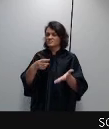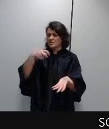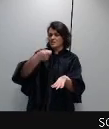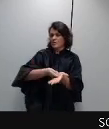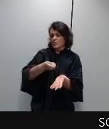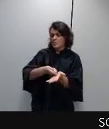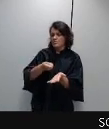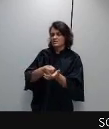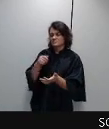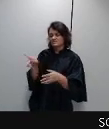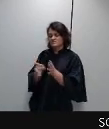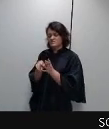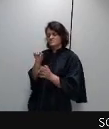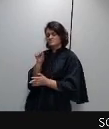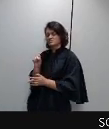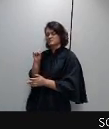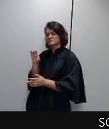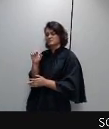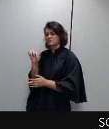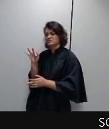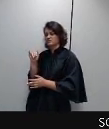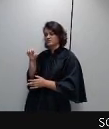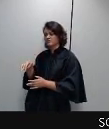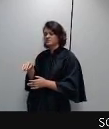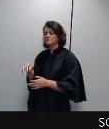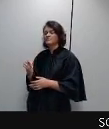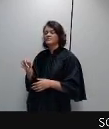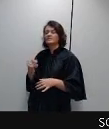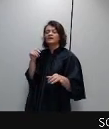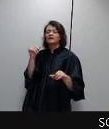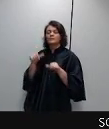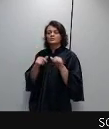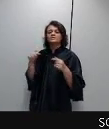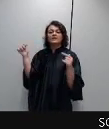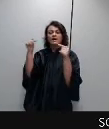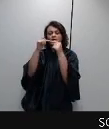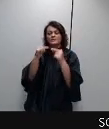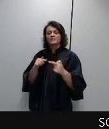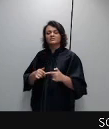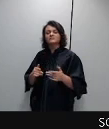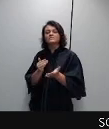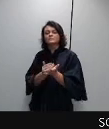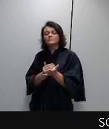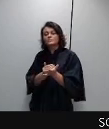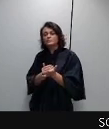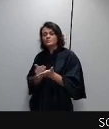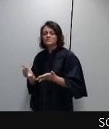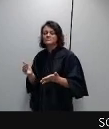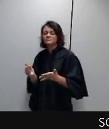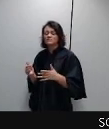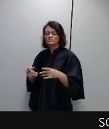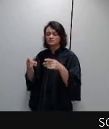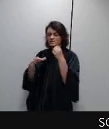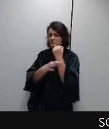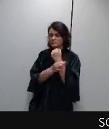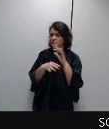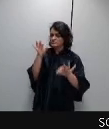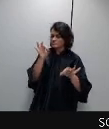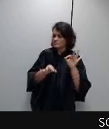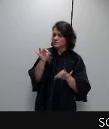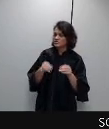resolve assim mediante a correta aplicação dos princípios basilares a segurança jurídicas e da Pro A